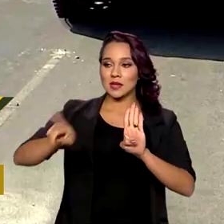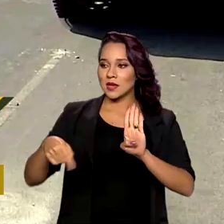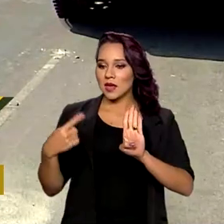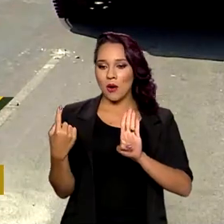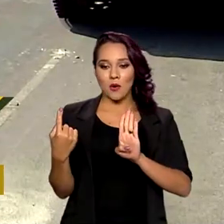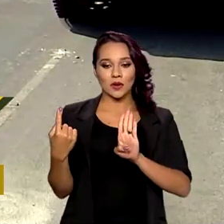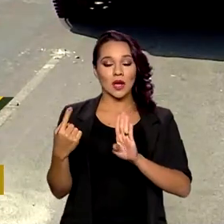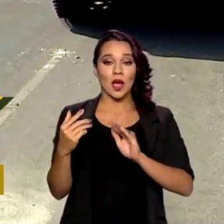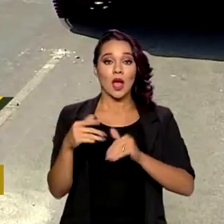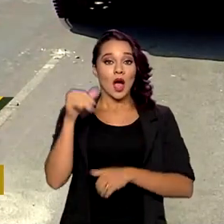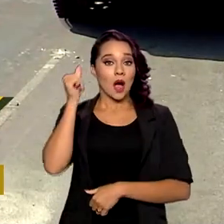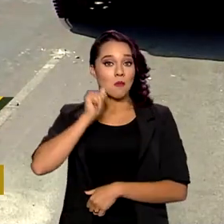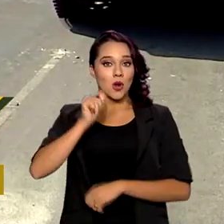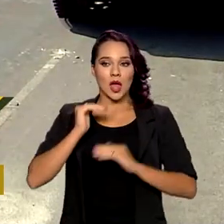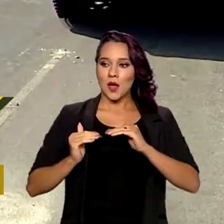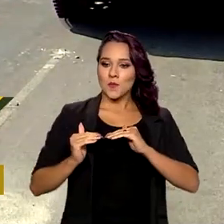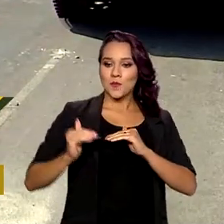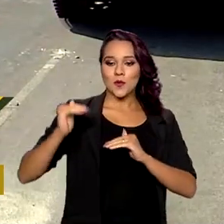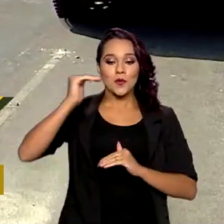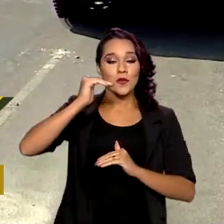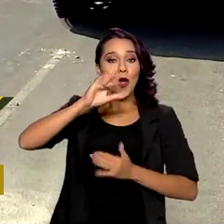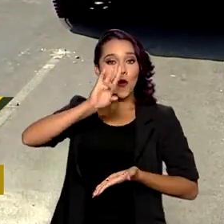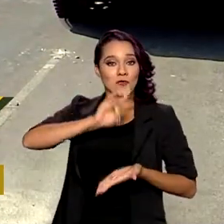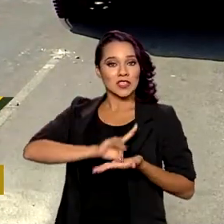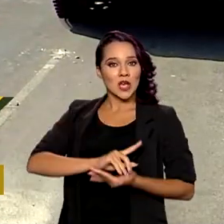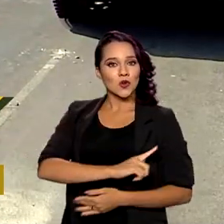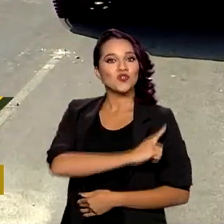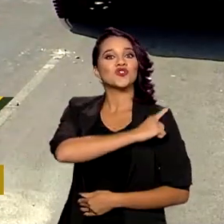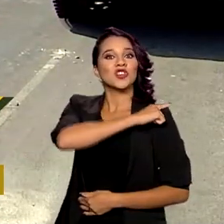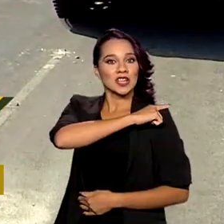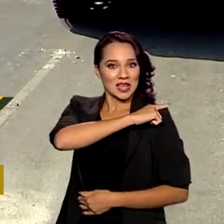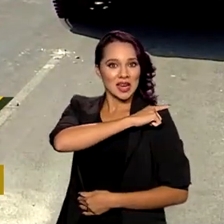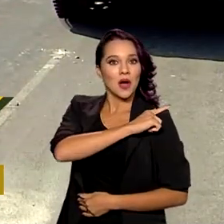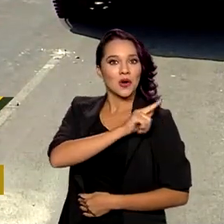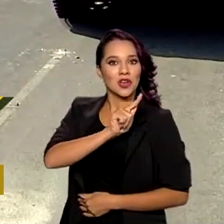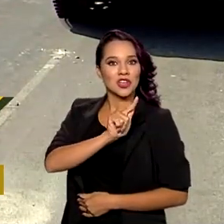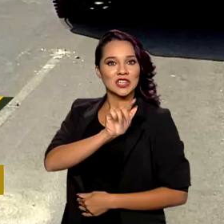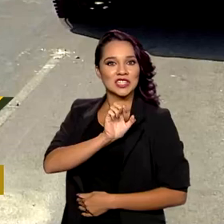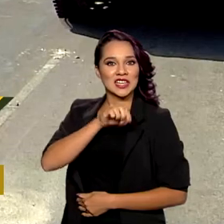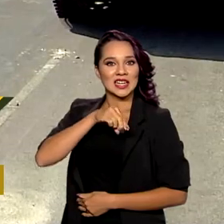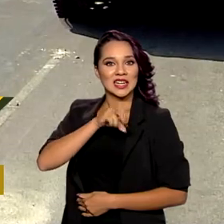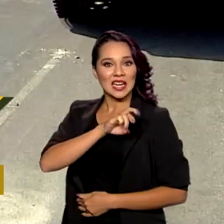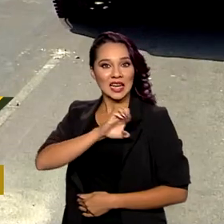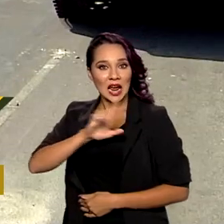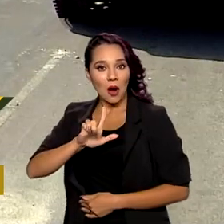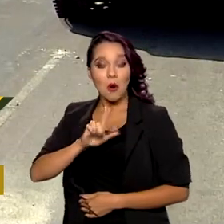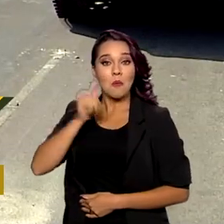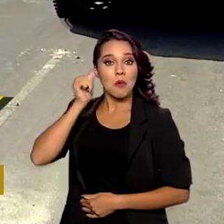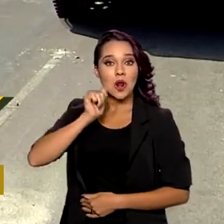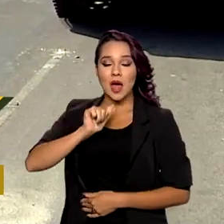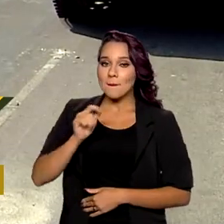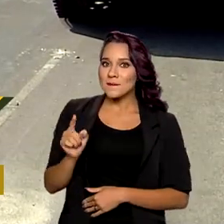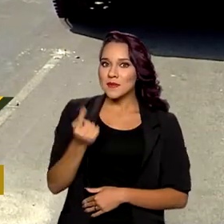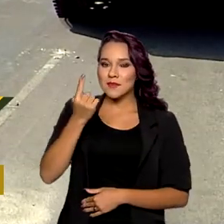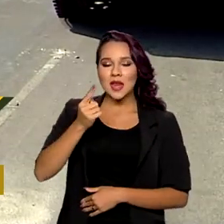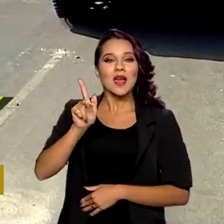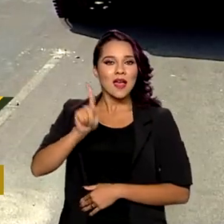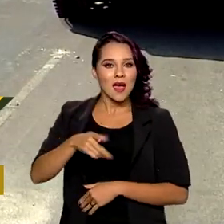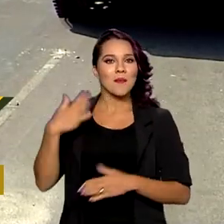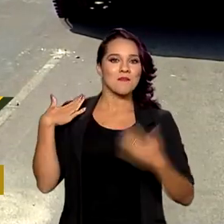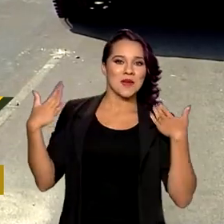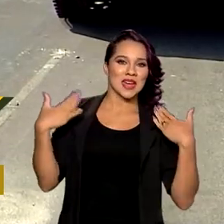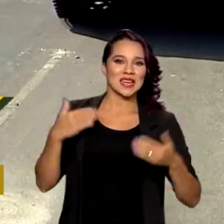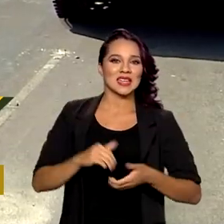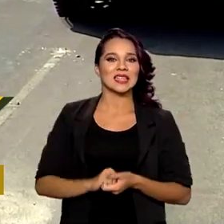a promover as mulheres ao posto de oficial-general, né? Tivemos duas oficiais-generais, e